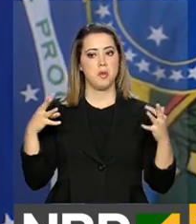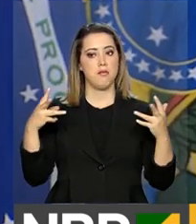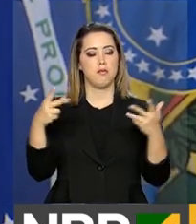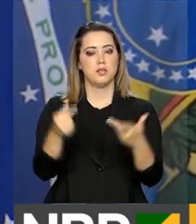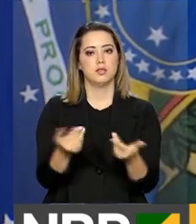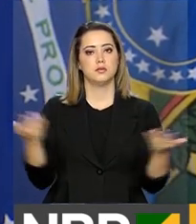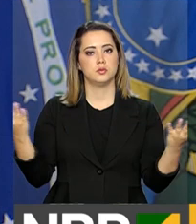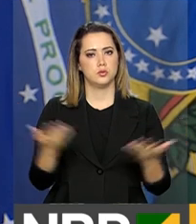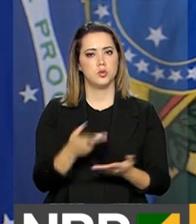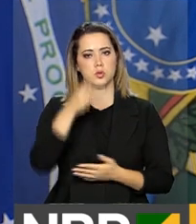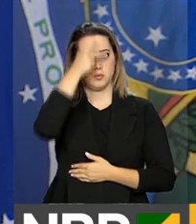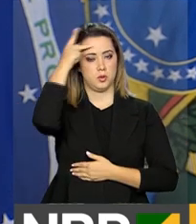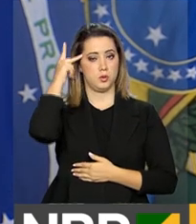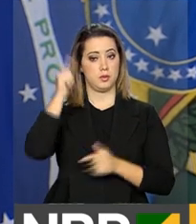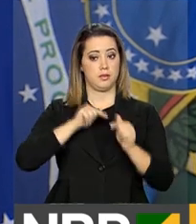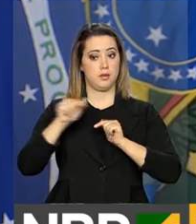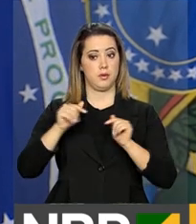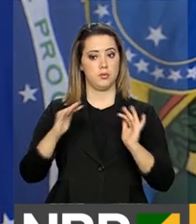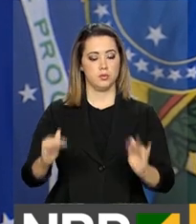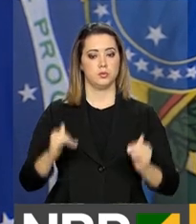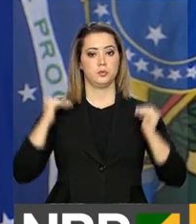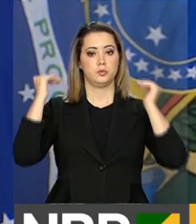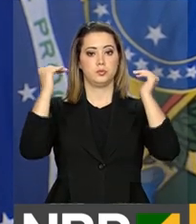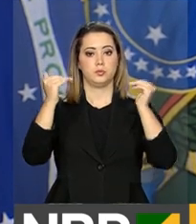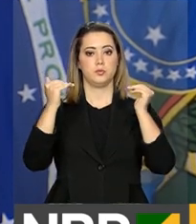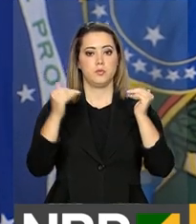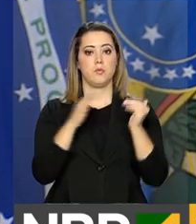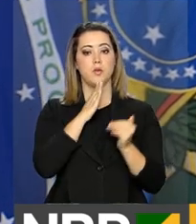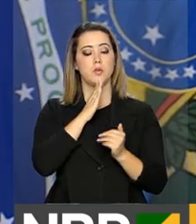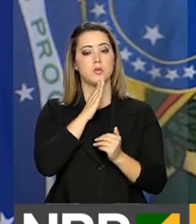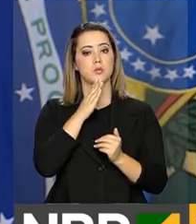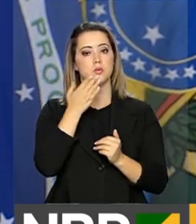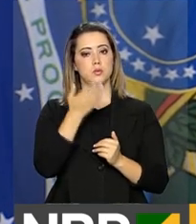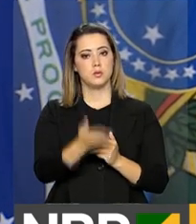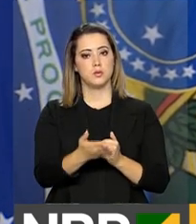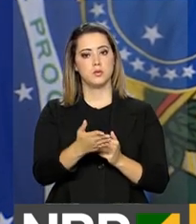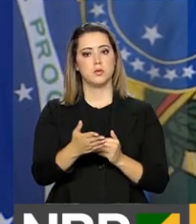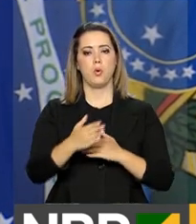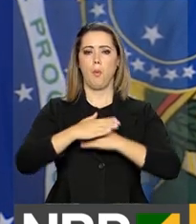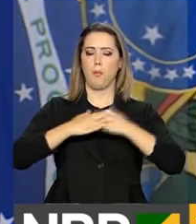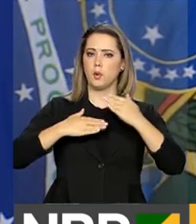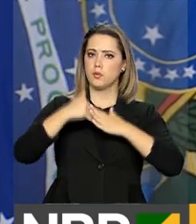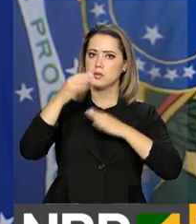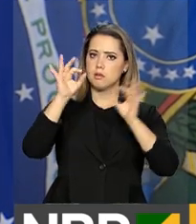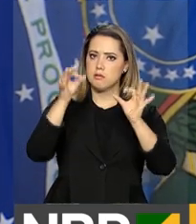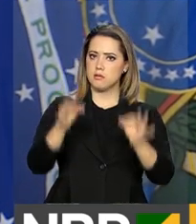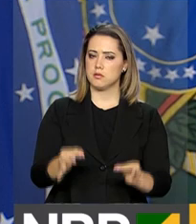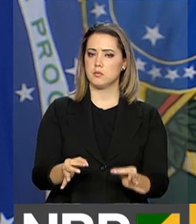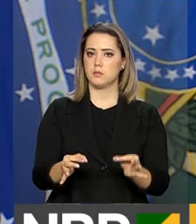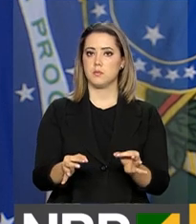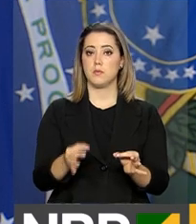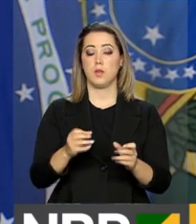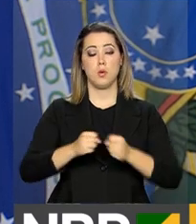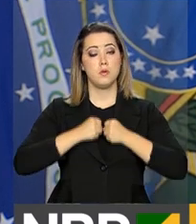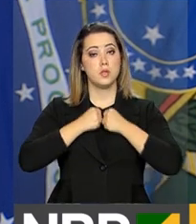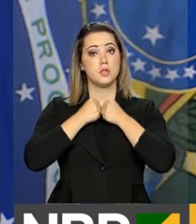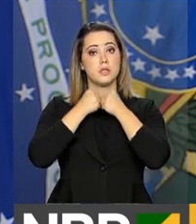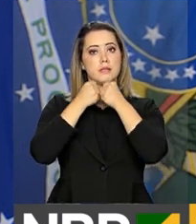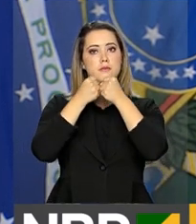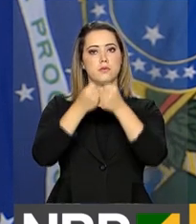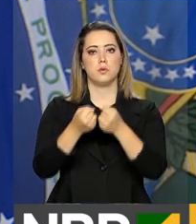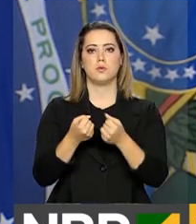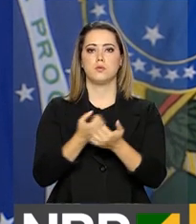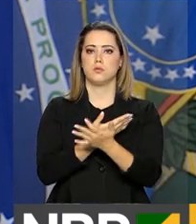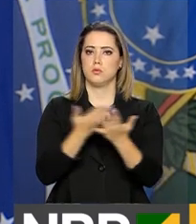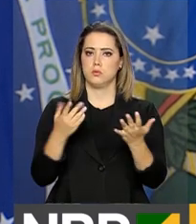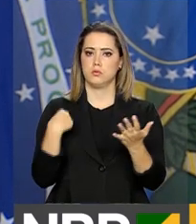hoje são promovidos. Na verdade, nós reconhecemos o profissionalismo e a dedicação